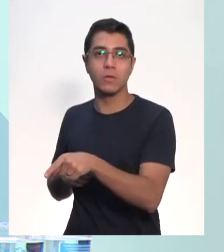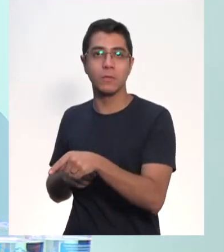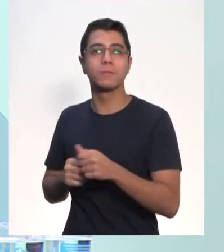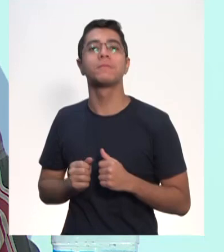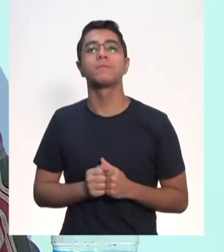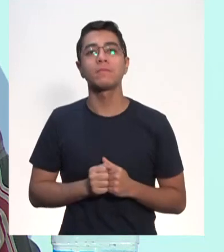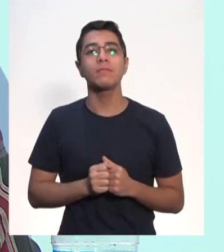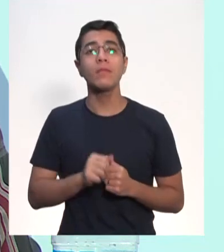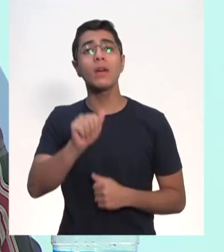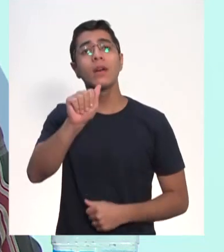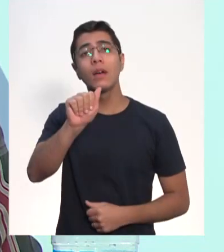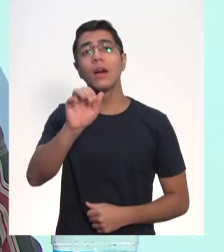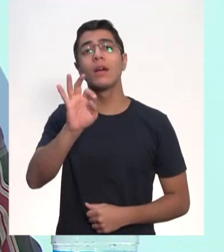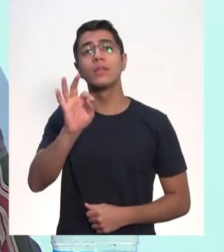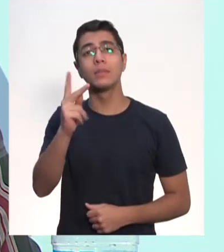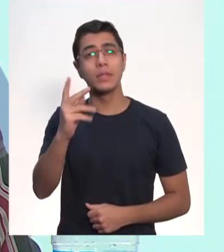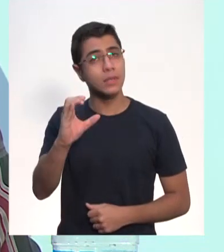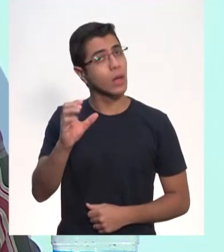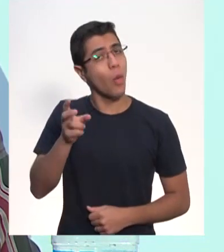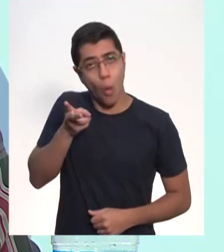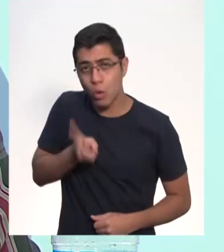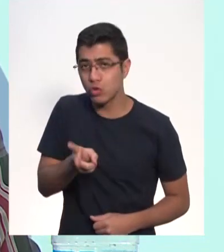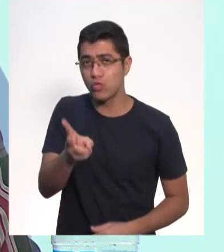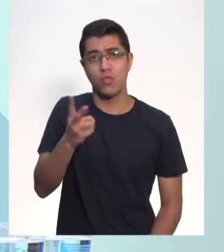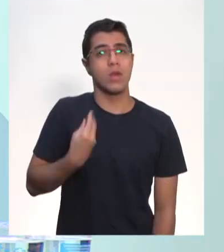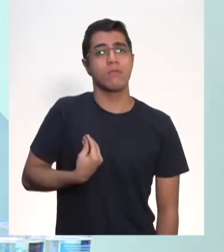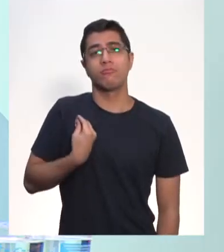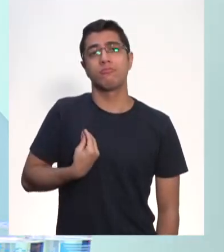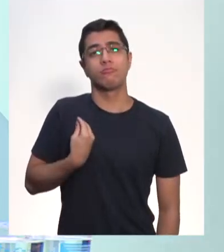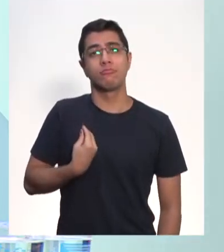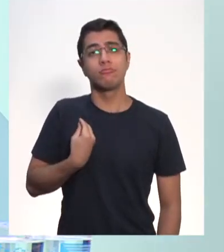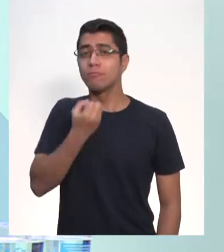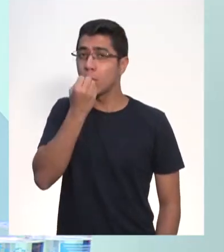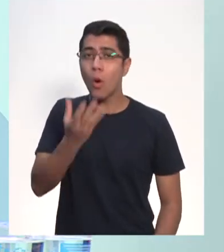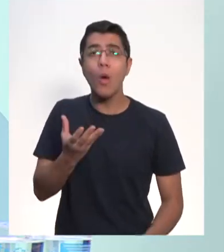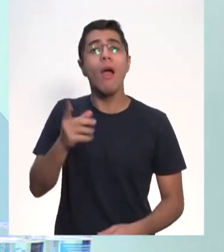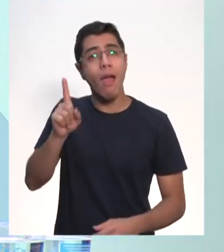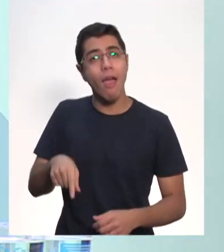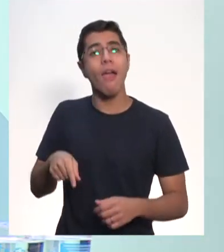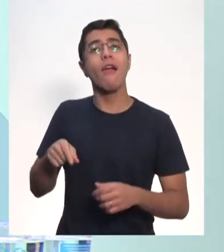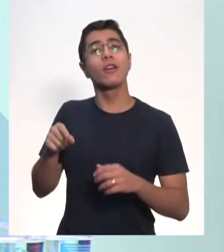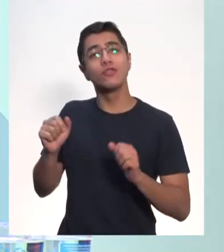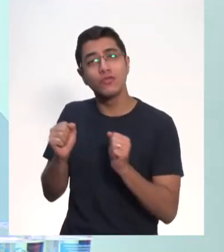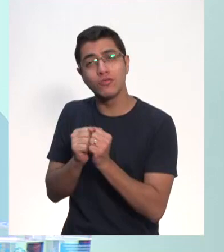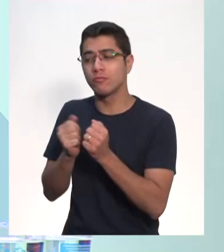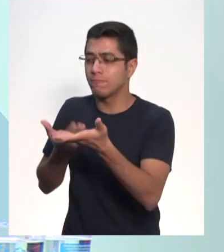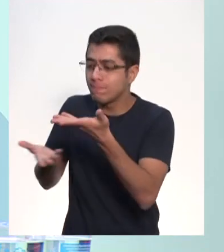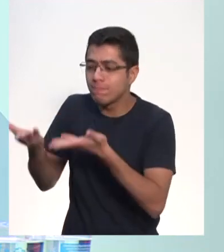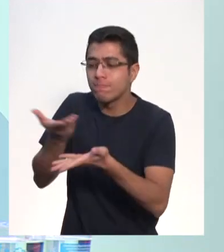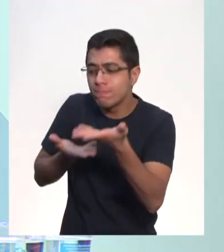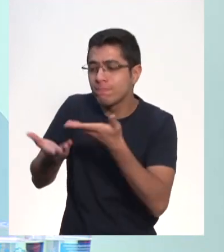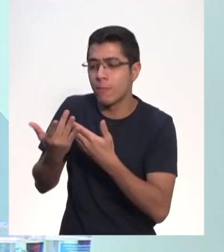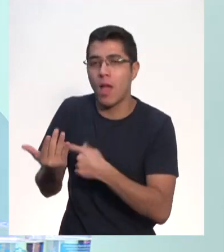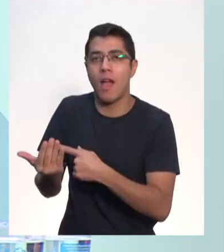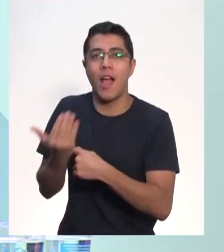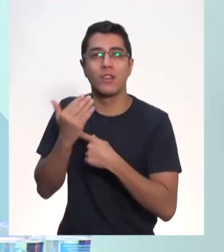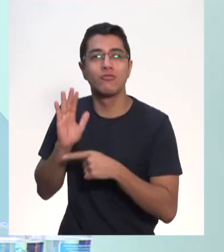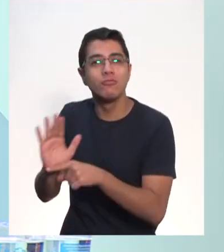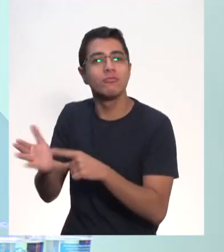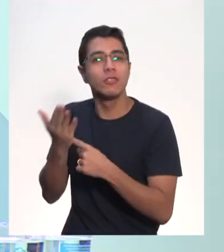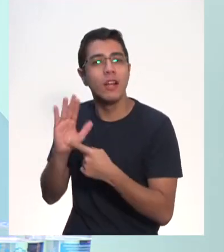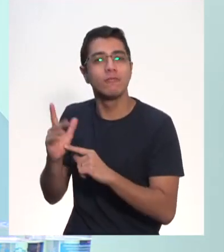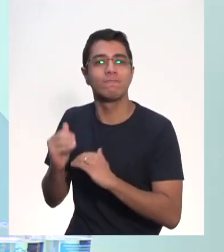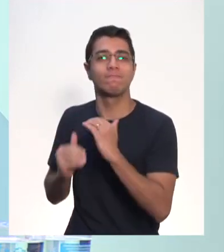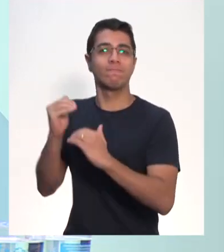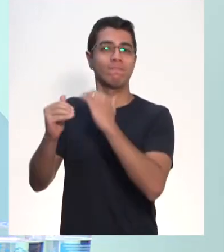de desenvolvimento coletivo, como está aí na resolução. E aqui nós temos o grande desafio, né? Porque